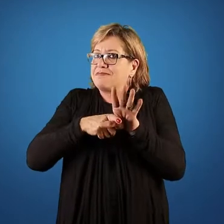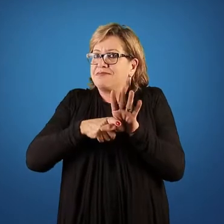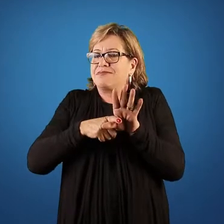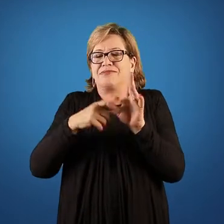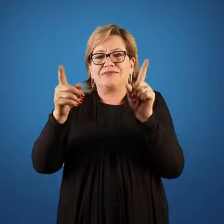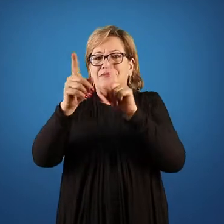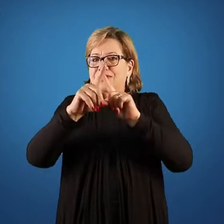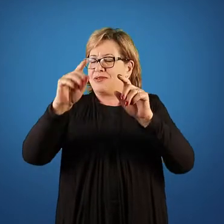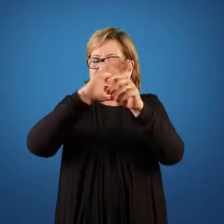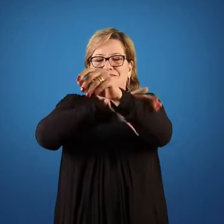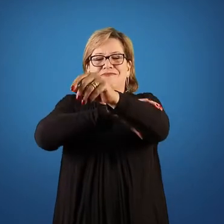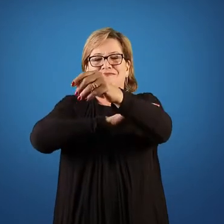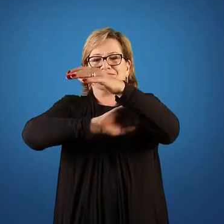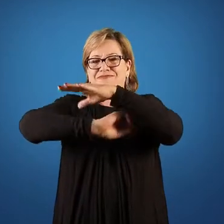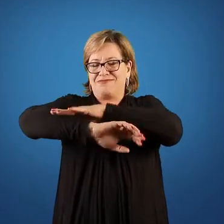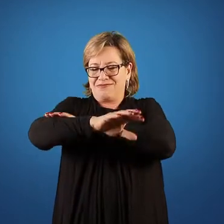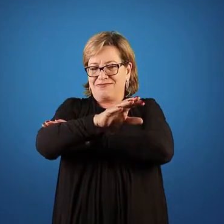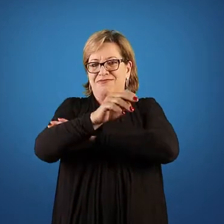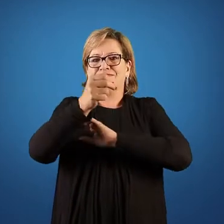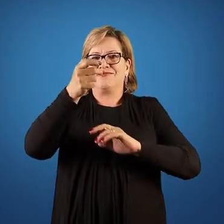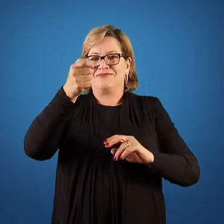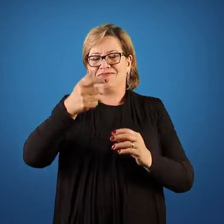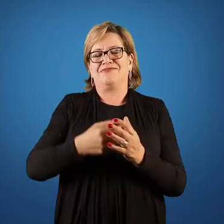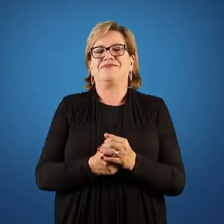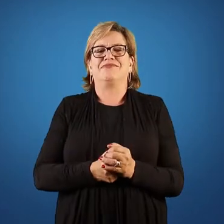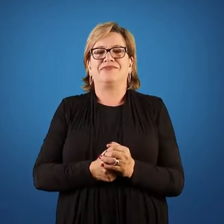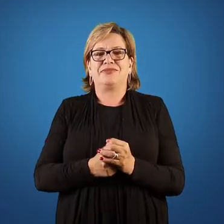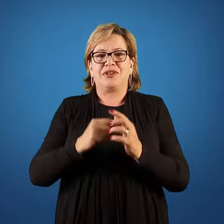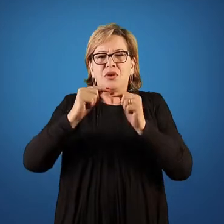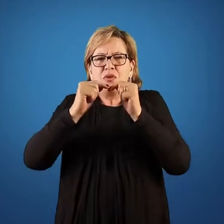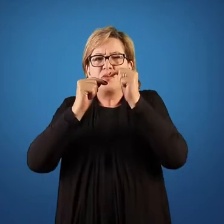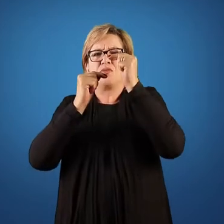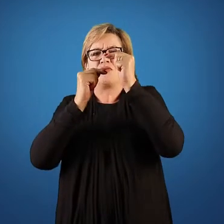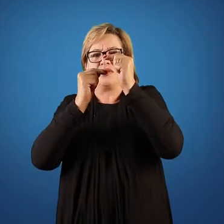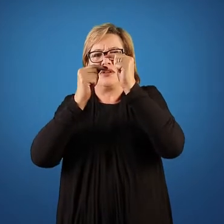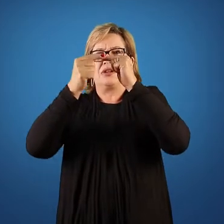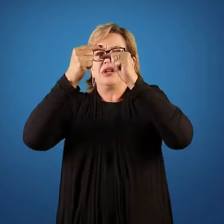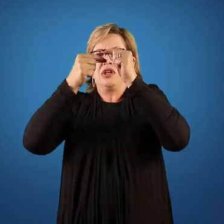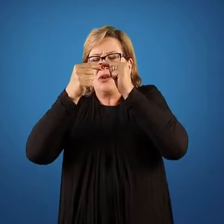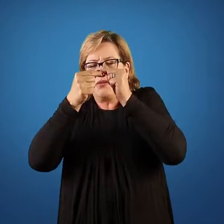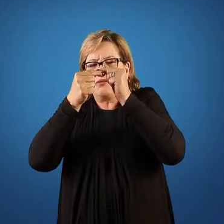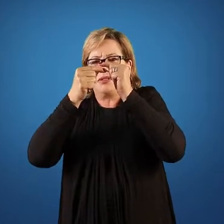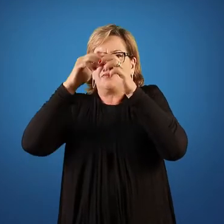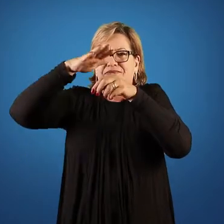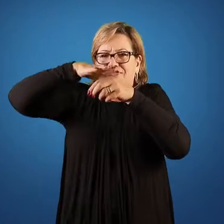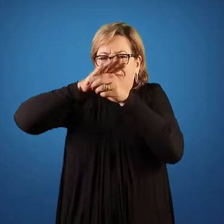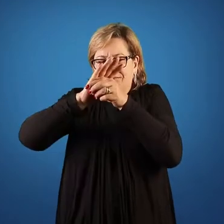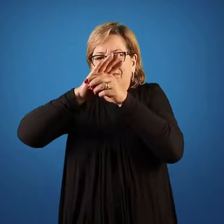que nos braços. Sobe mais um pouquinho. Então, enrola, pisa,